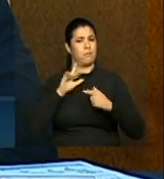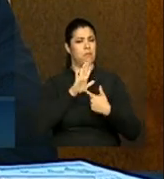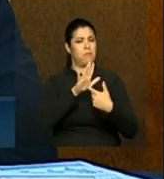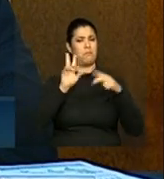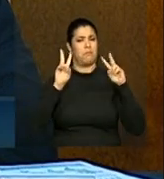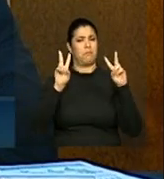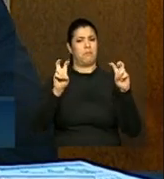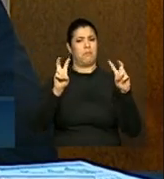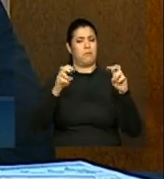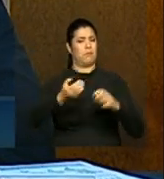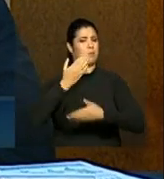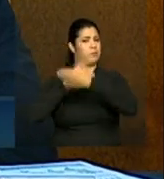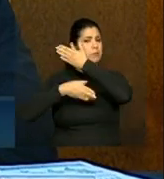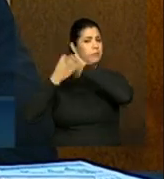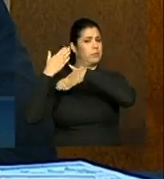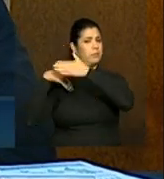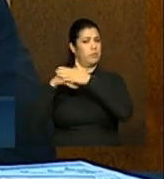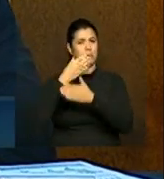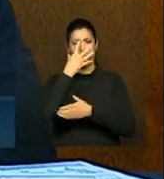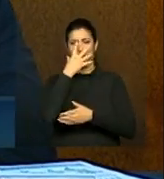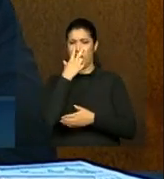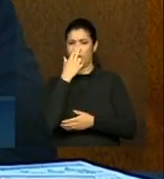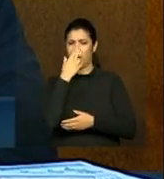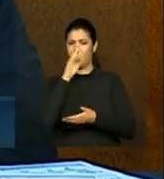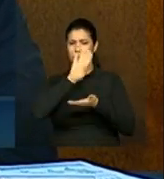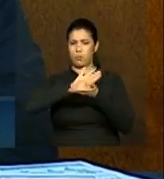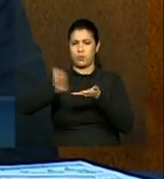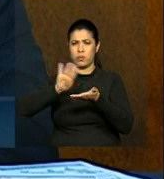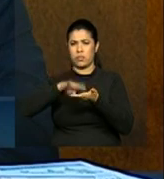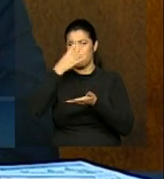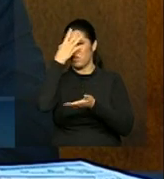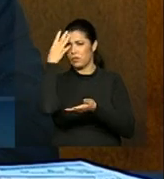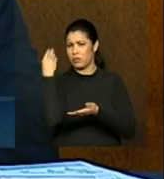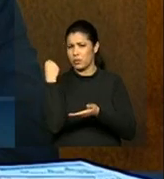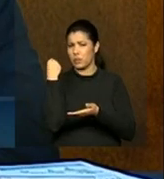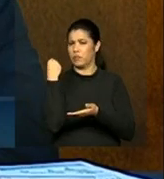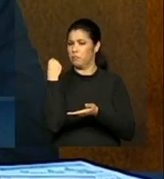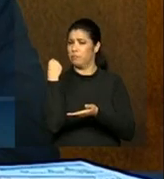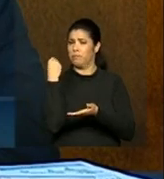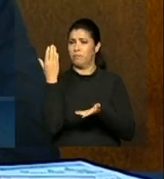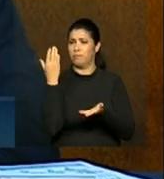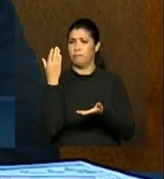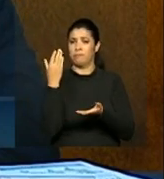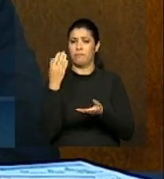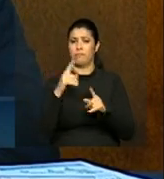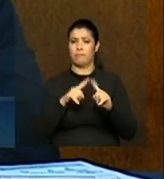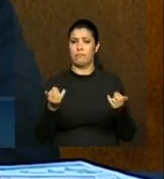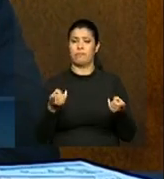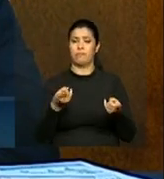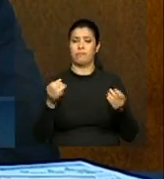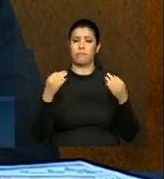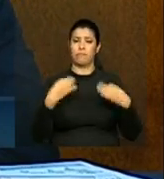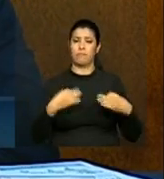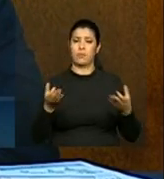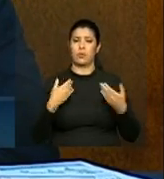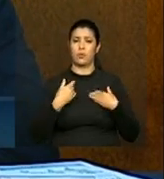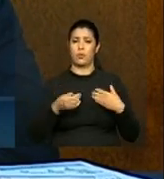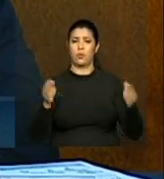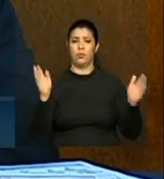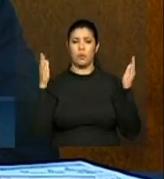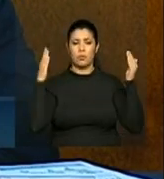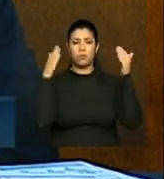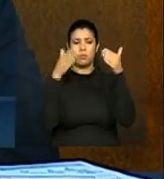gente considerava praticamente banidos do debate público nacional, banidos positivamente. Certamente nos chamam a